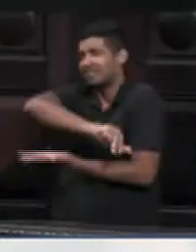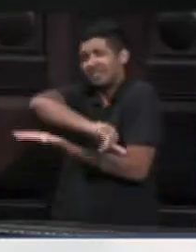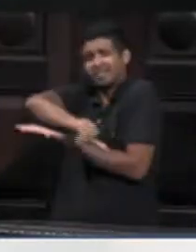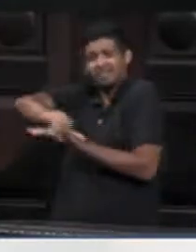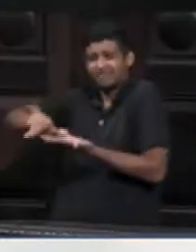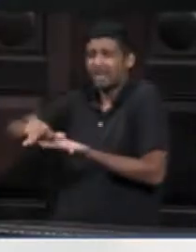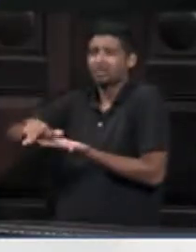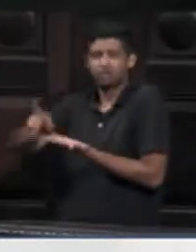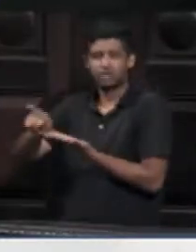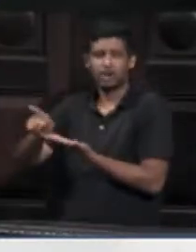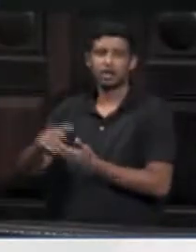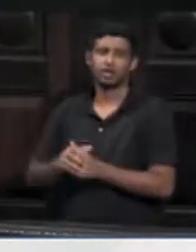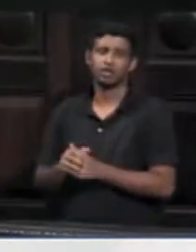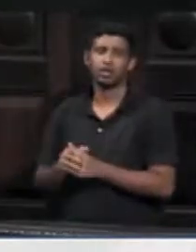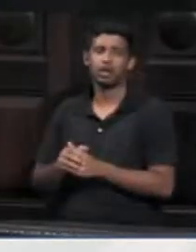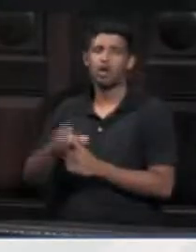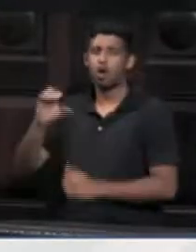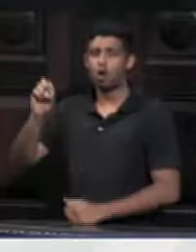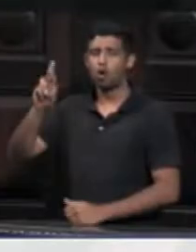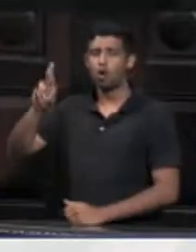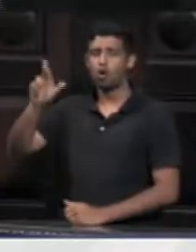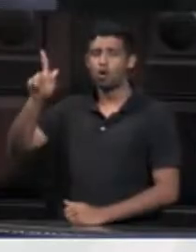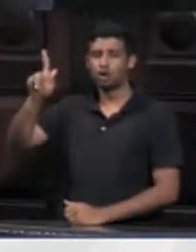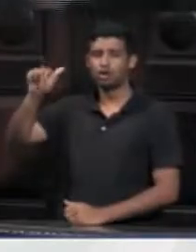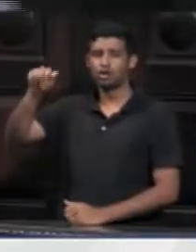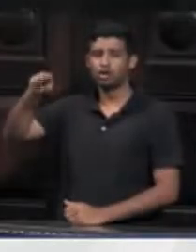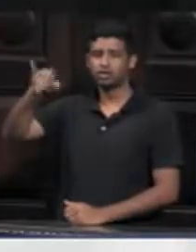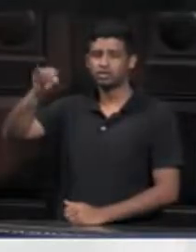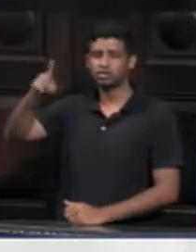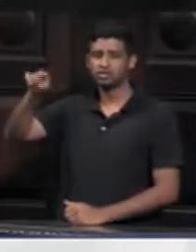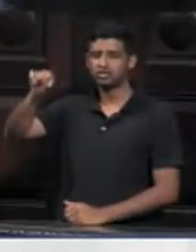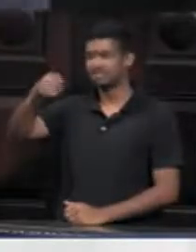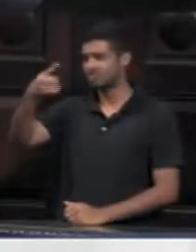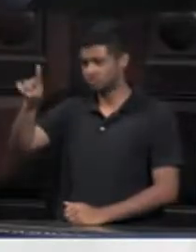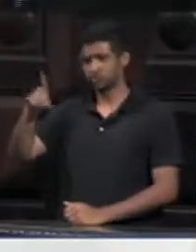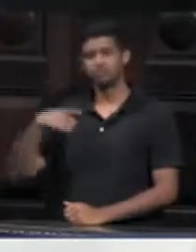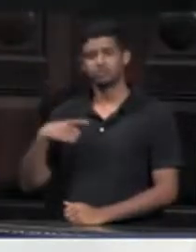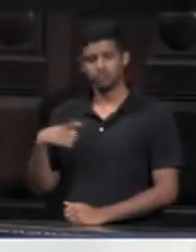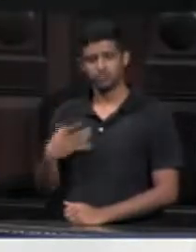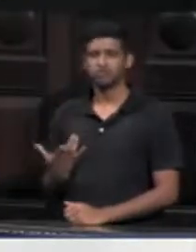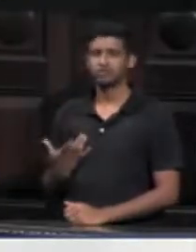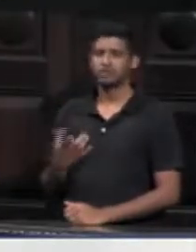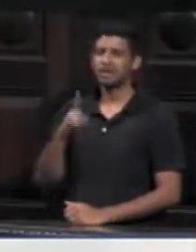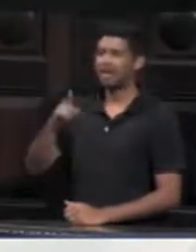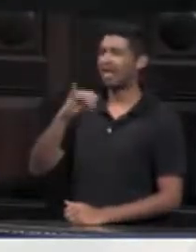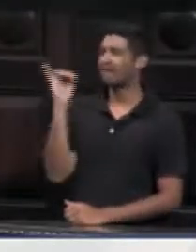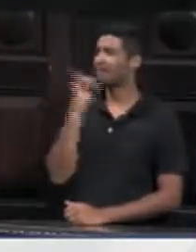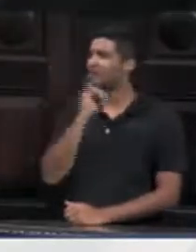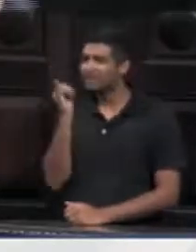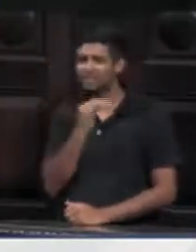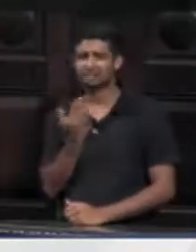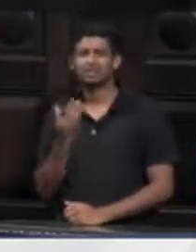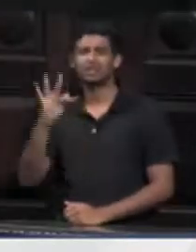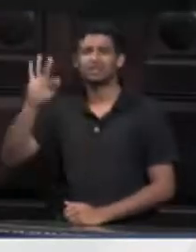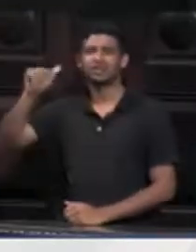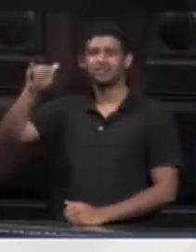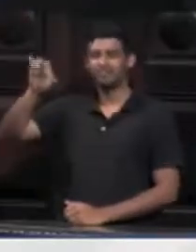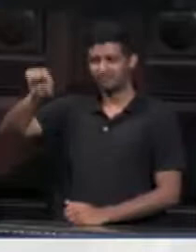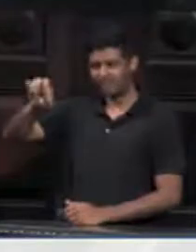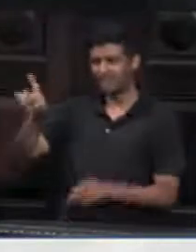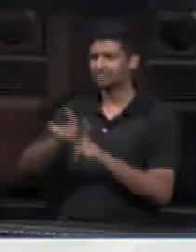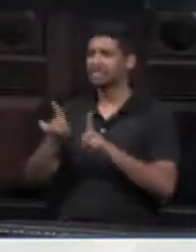entidades organizadas da sociedade civil. Casa Fluminense, Fase, enfim, e Base,